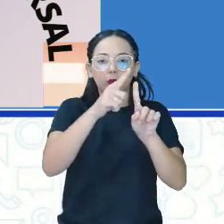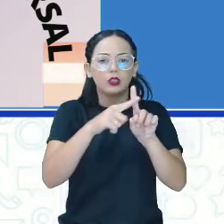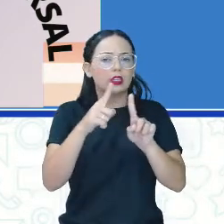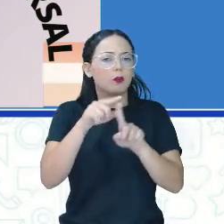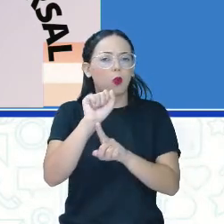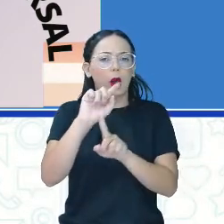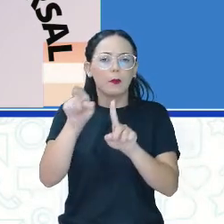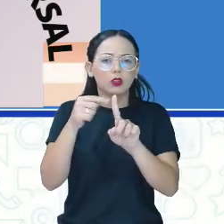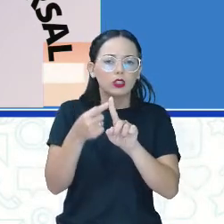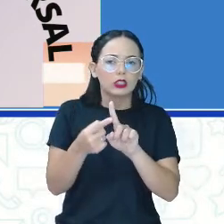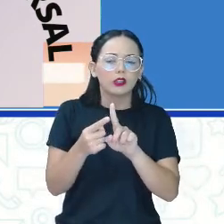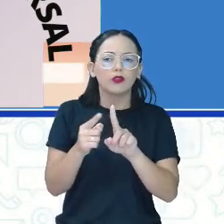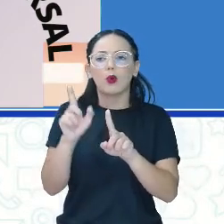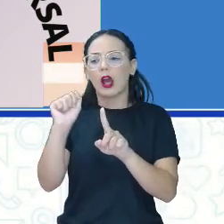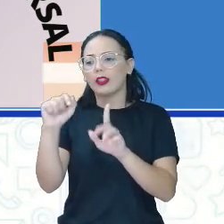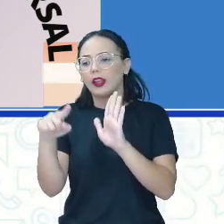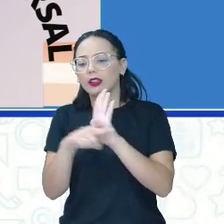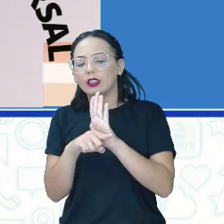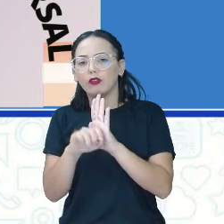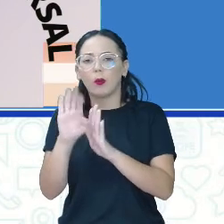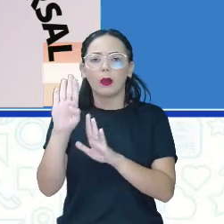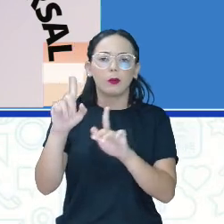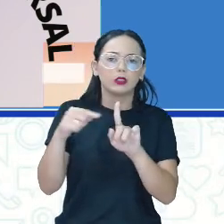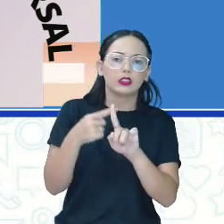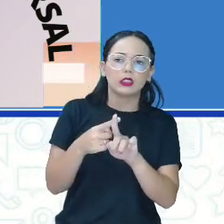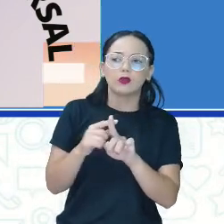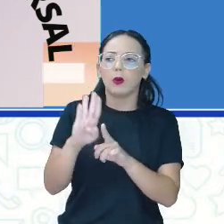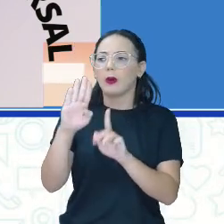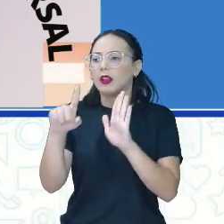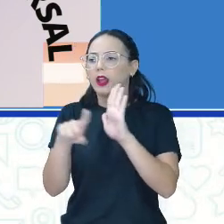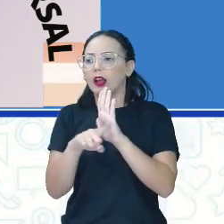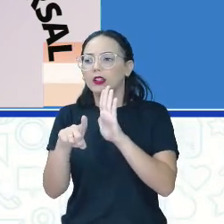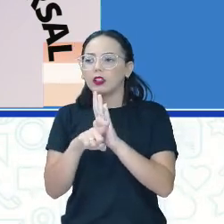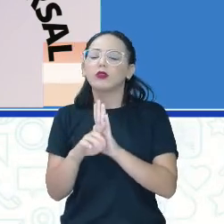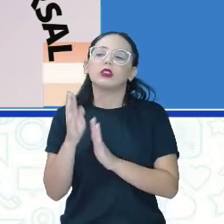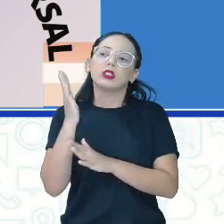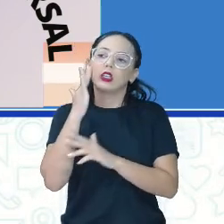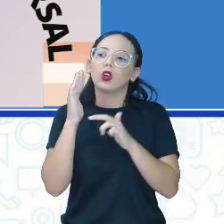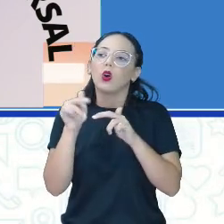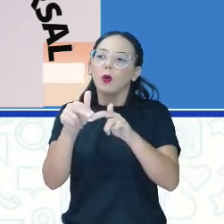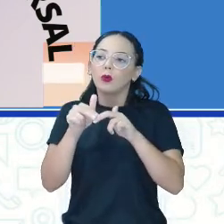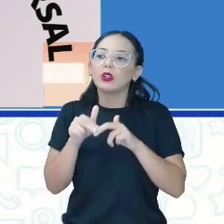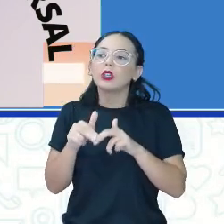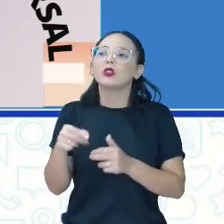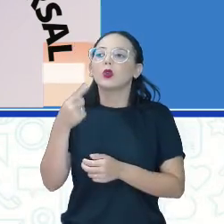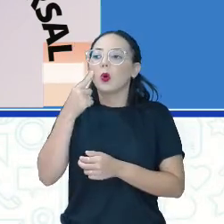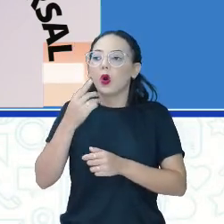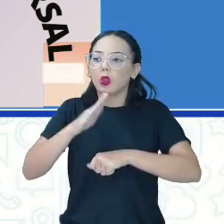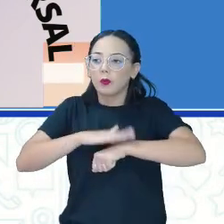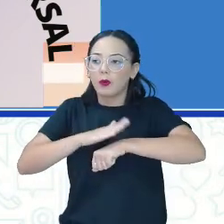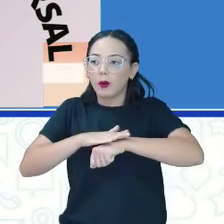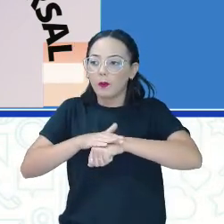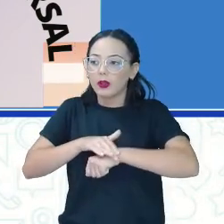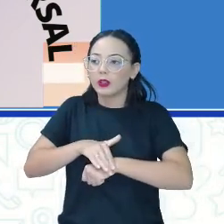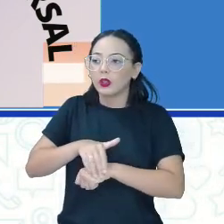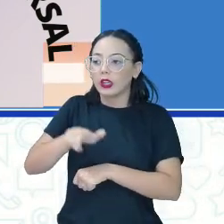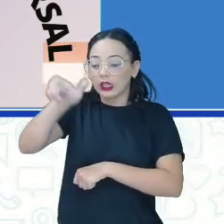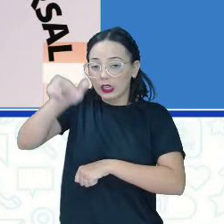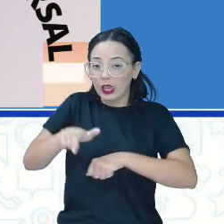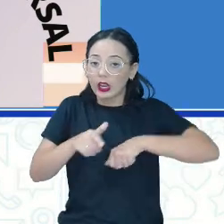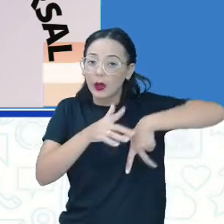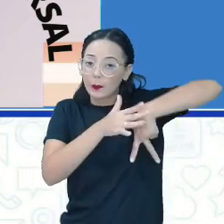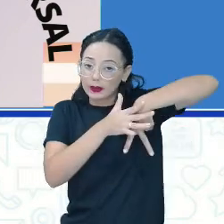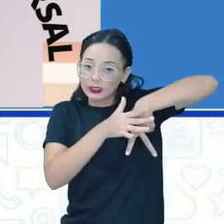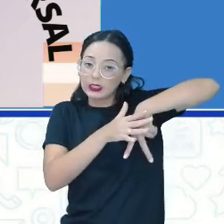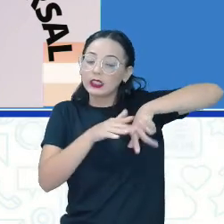tipo A positivo, A negativo, B positivo, B negativo. Então, esse aí, na hora que ele é um paciente,